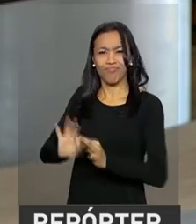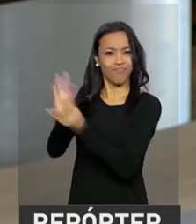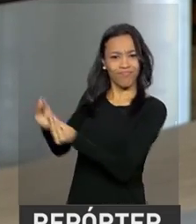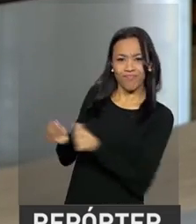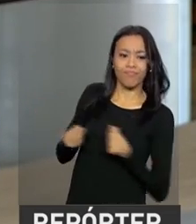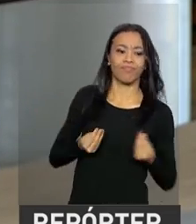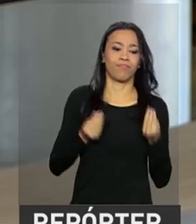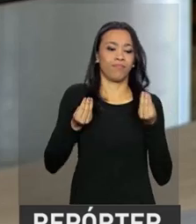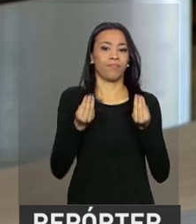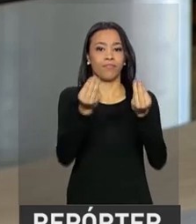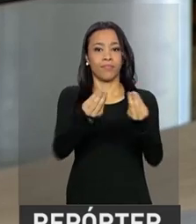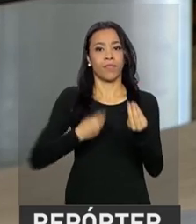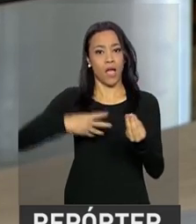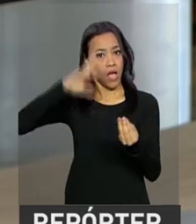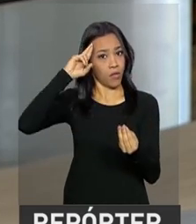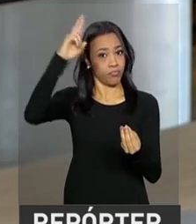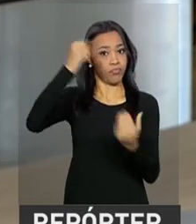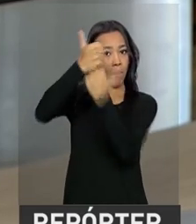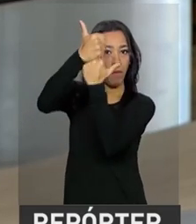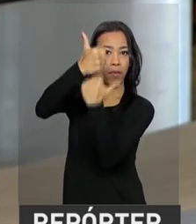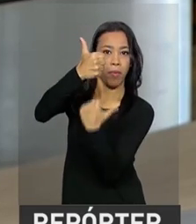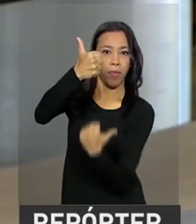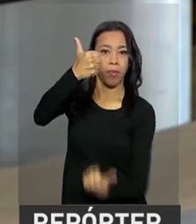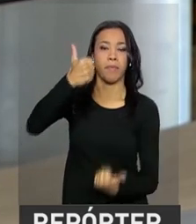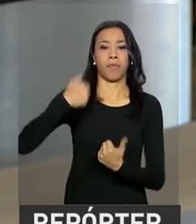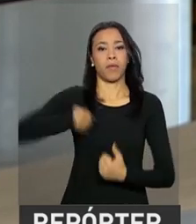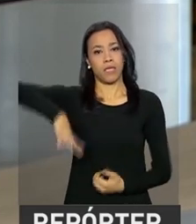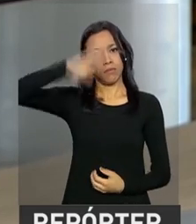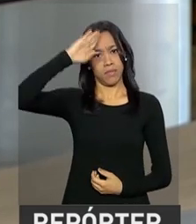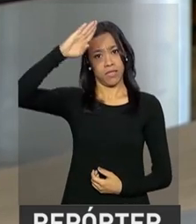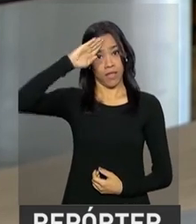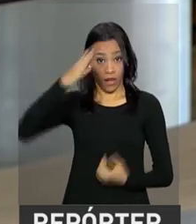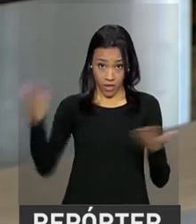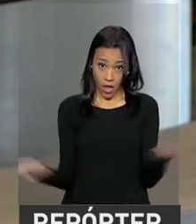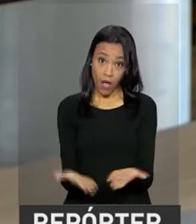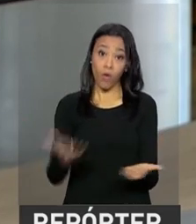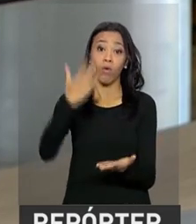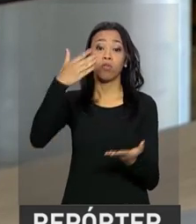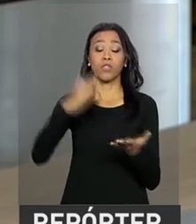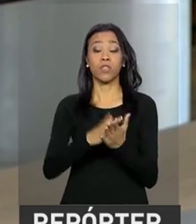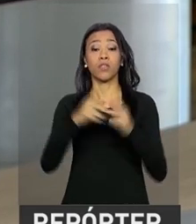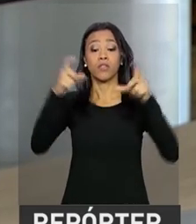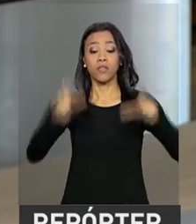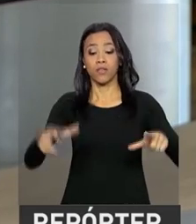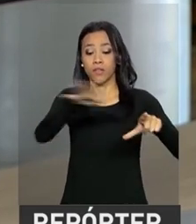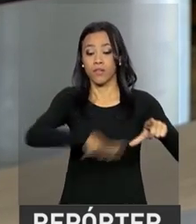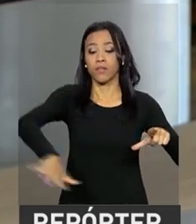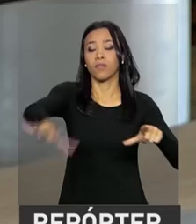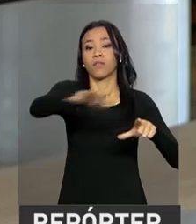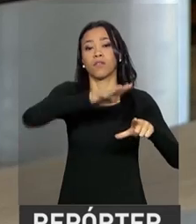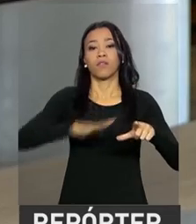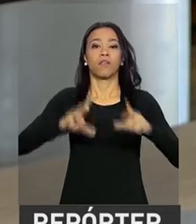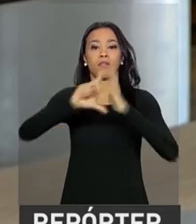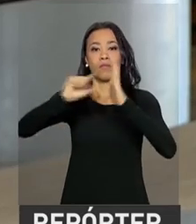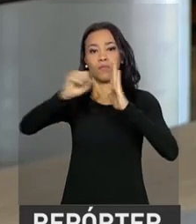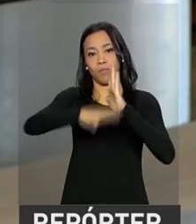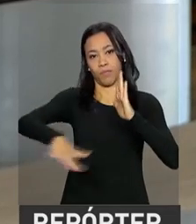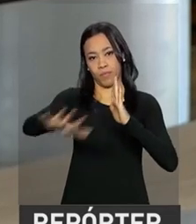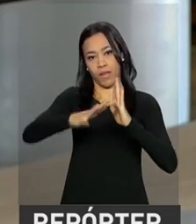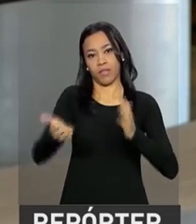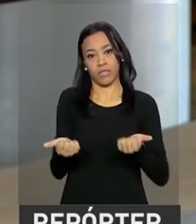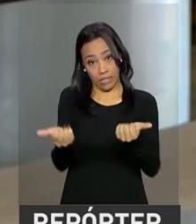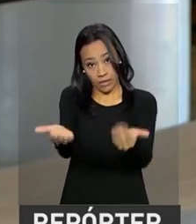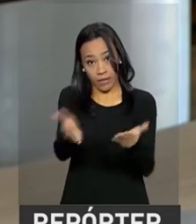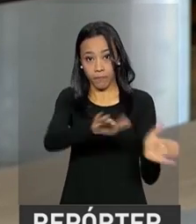acontece agora a partir das 10 horas da manhã e deve ser no gabinete presidencial aqui no Palácio do Planalto Daniele